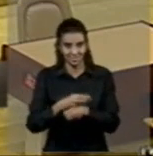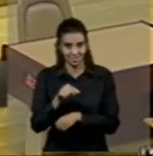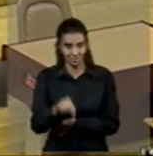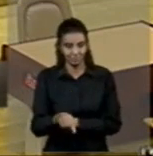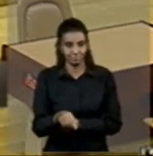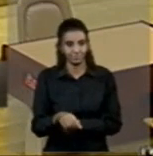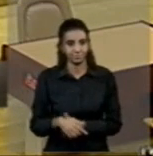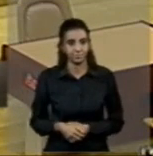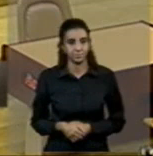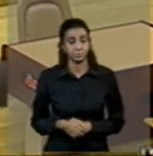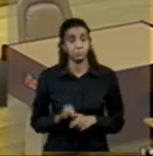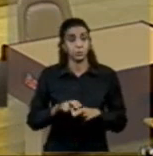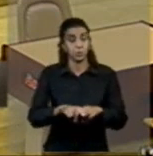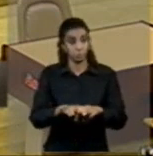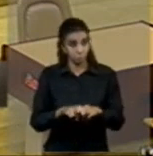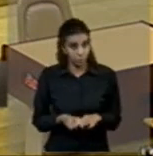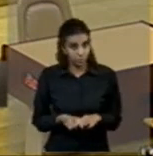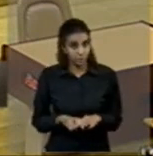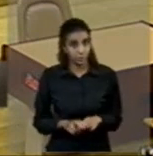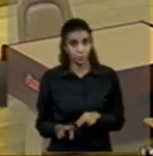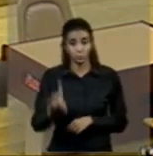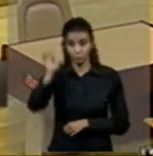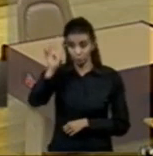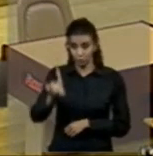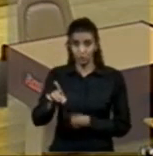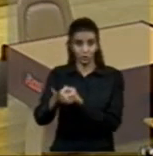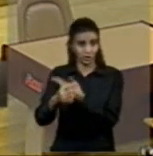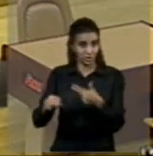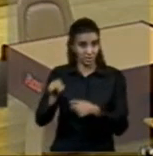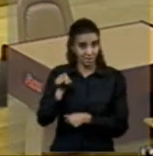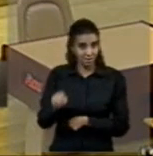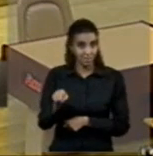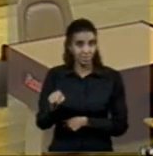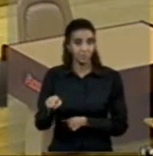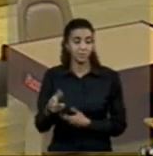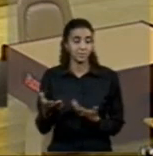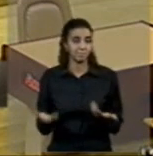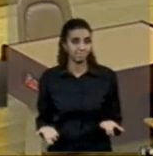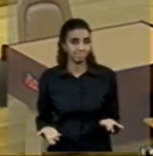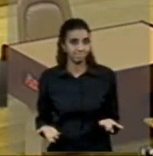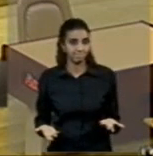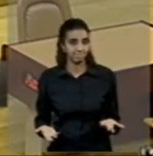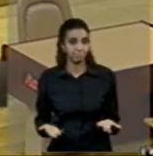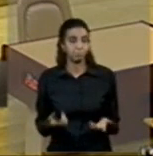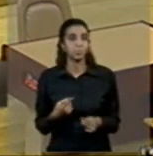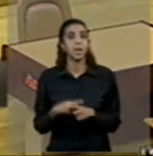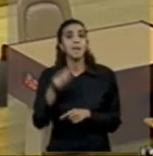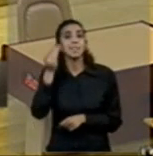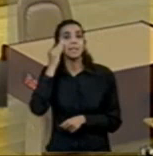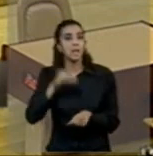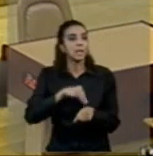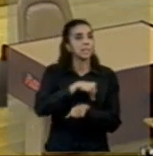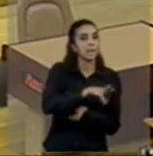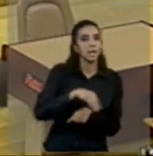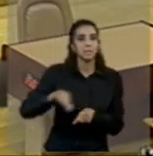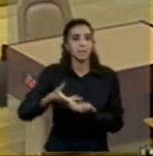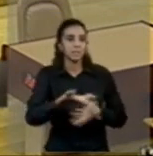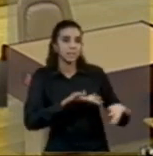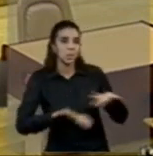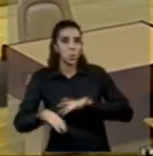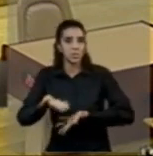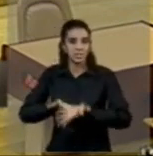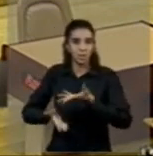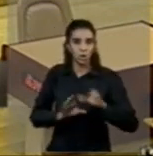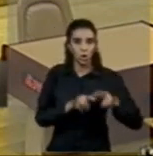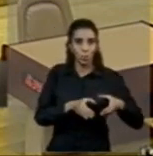qual reverbera no patamar de direitos que são capazes de firmar pela via da negociação coletiva.